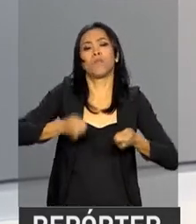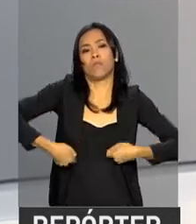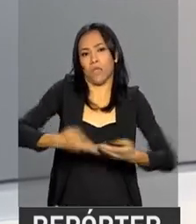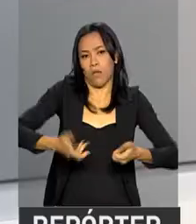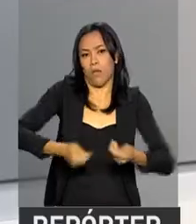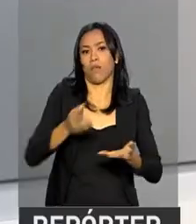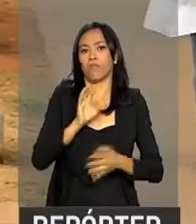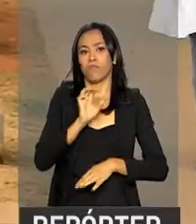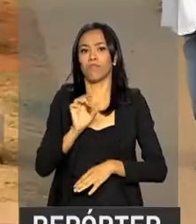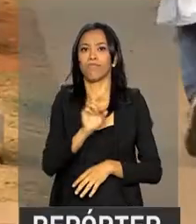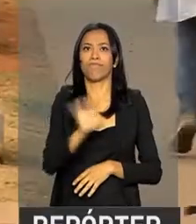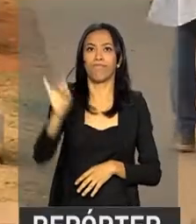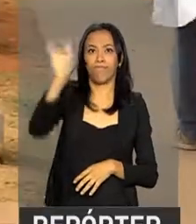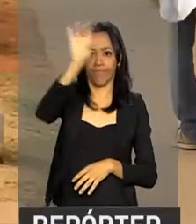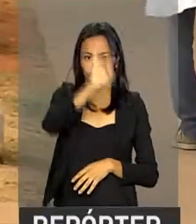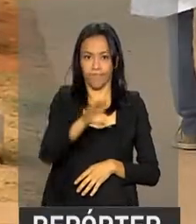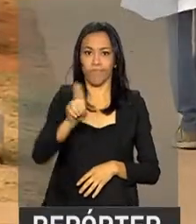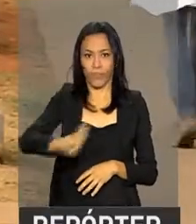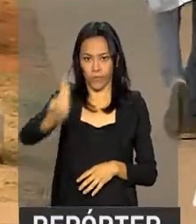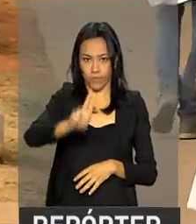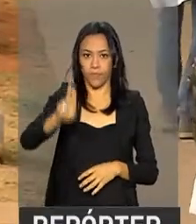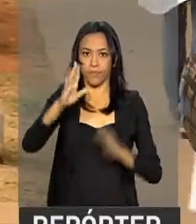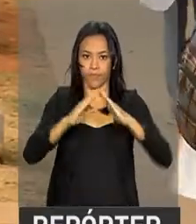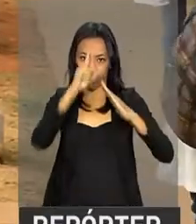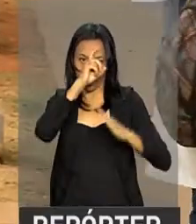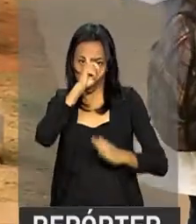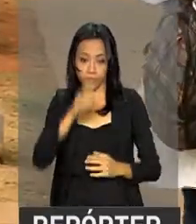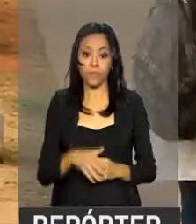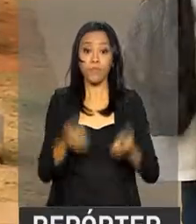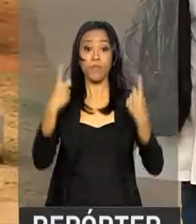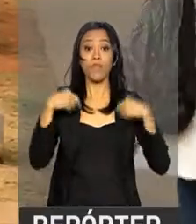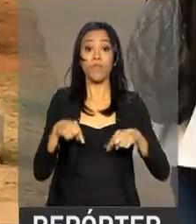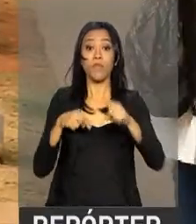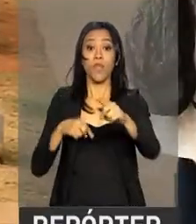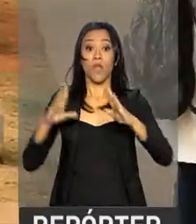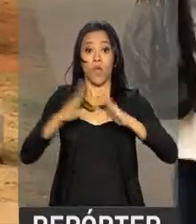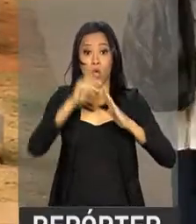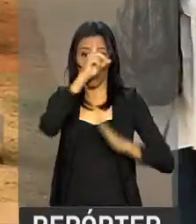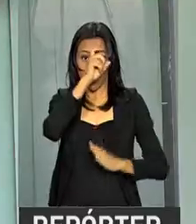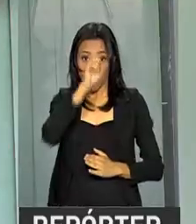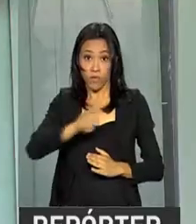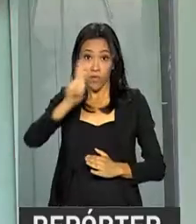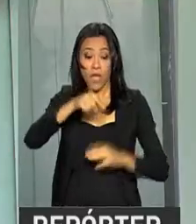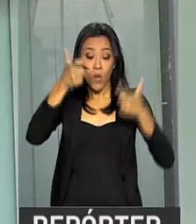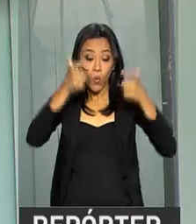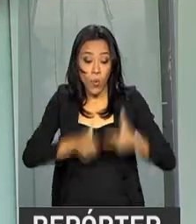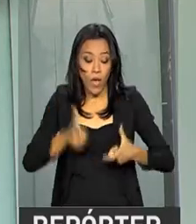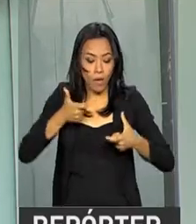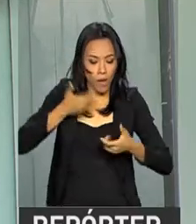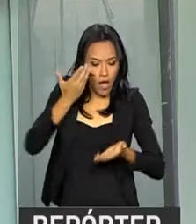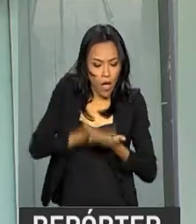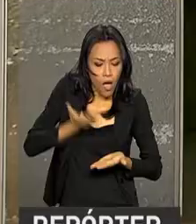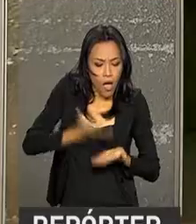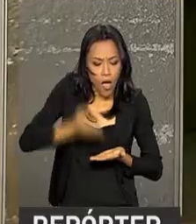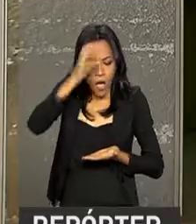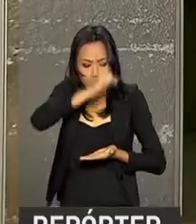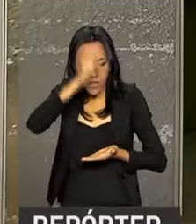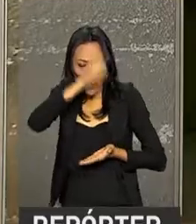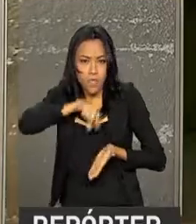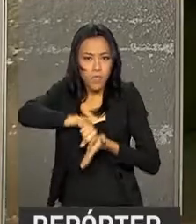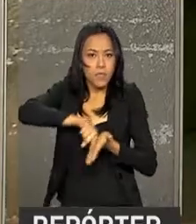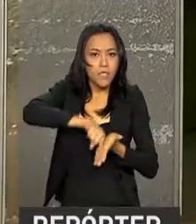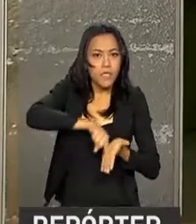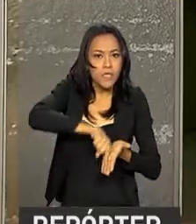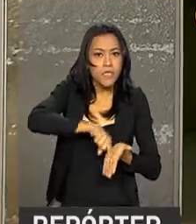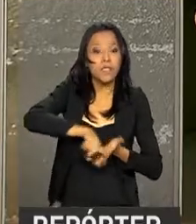unidades. Os hospitais universitários são espaço para o ensino, a pesquisa e o atendimento gratuito